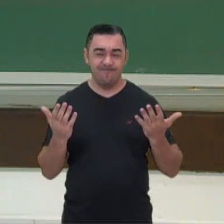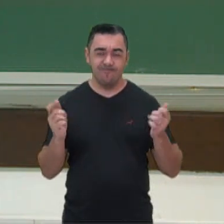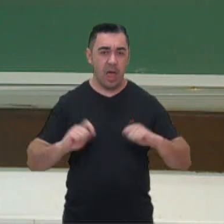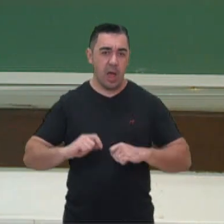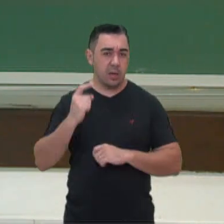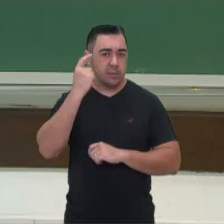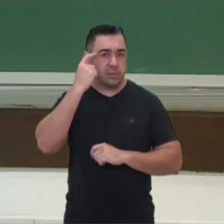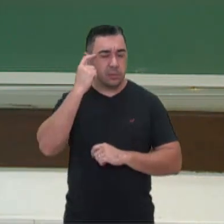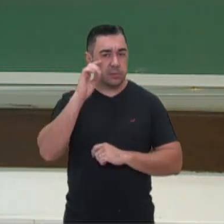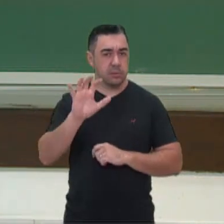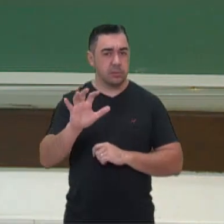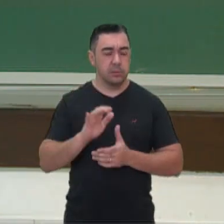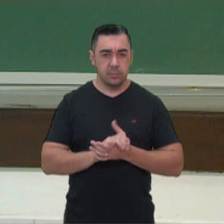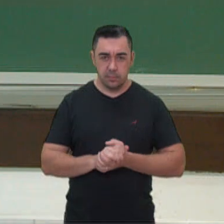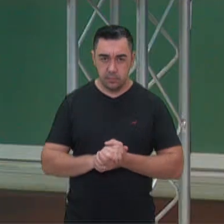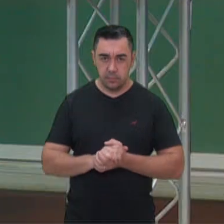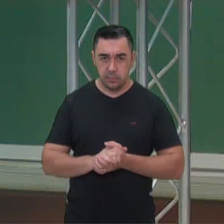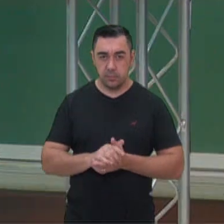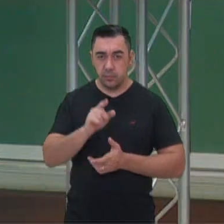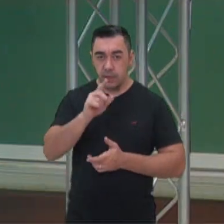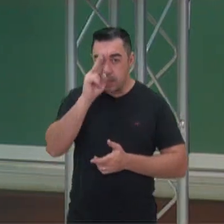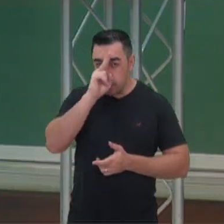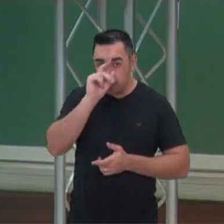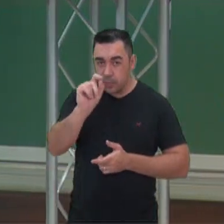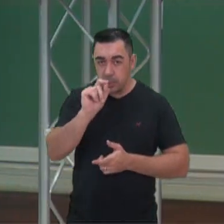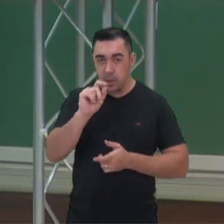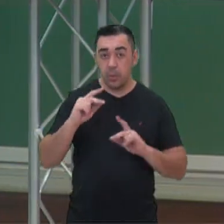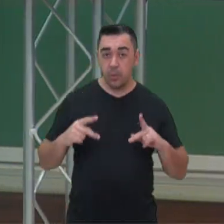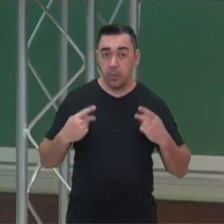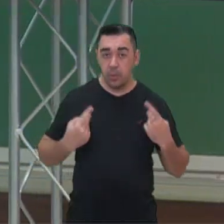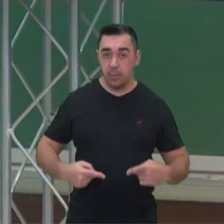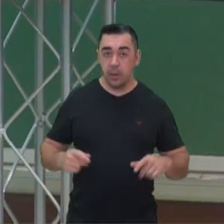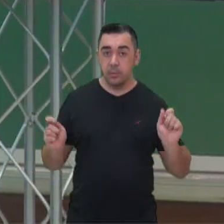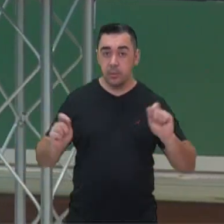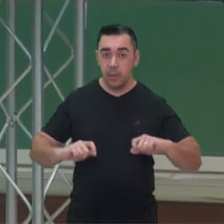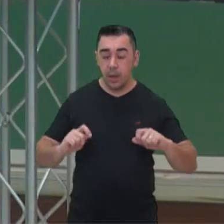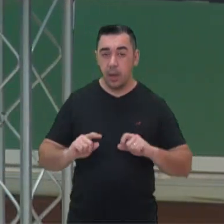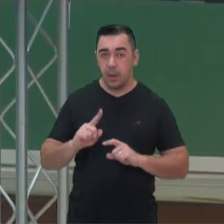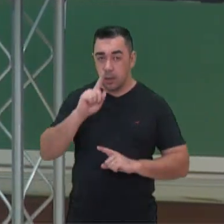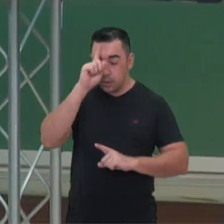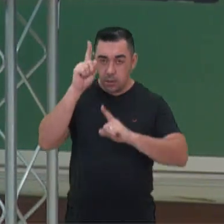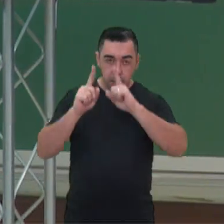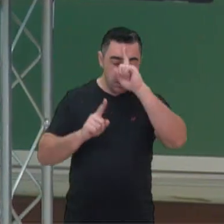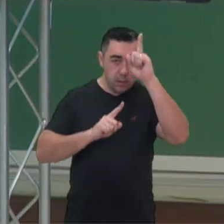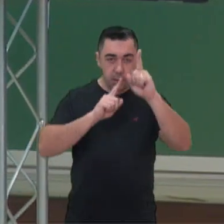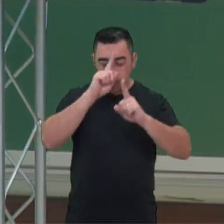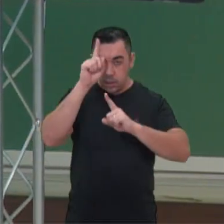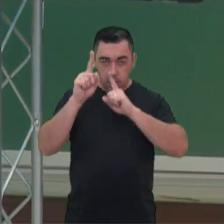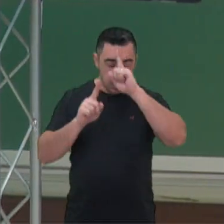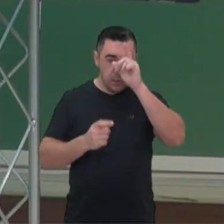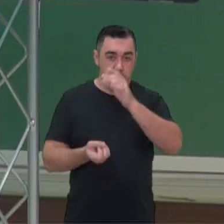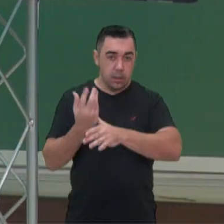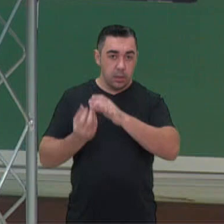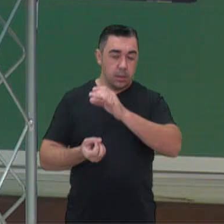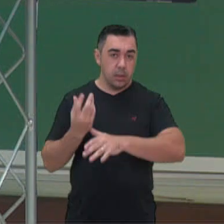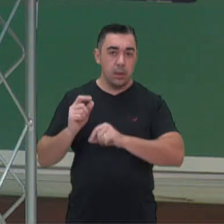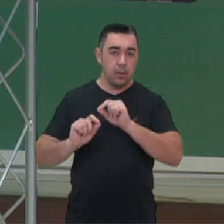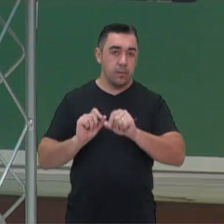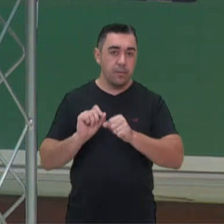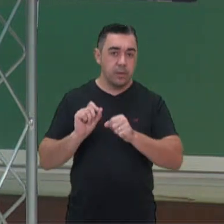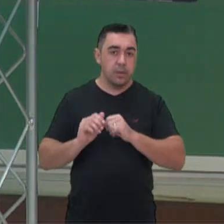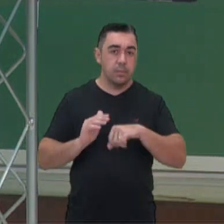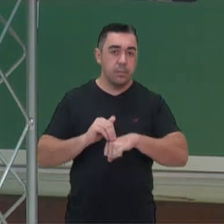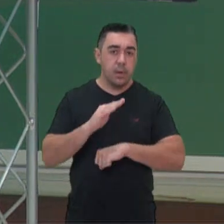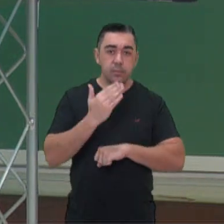que tem um número. Lembre-se, o ser humano é capaz de inventar coisas que aumentam a produção de comida